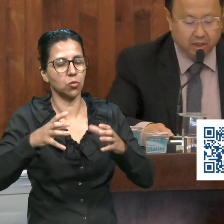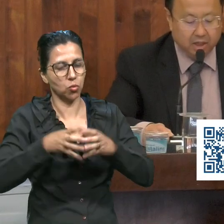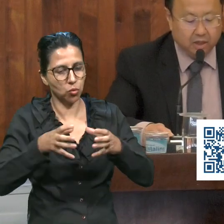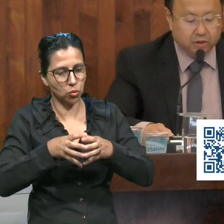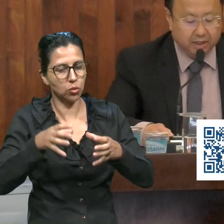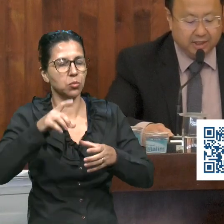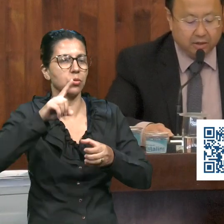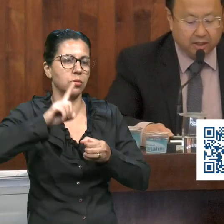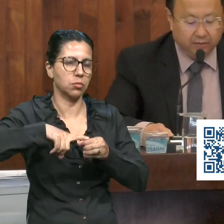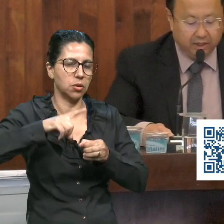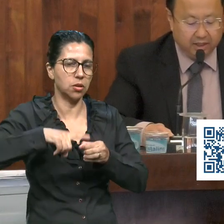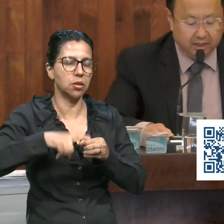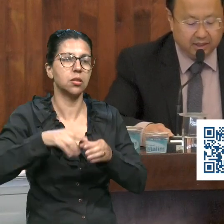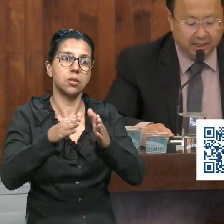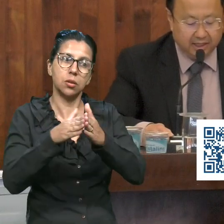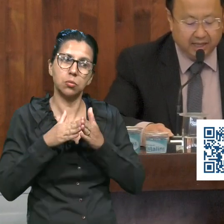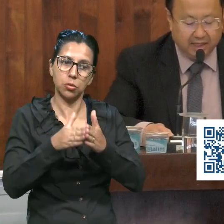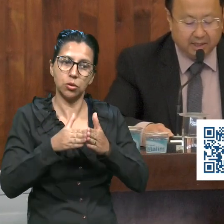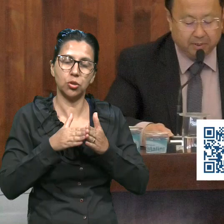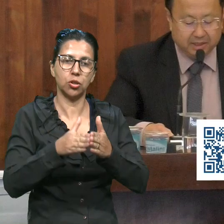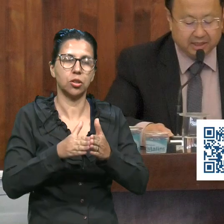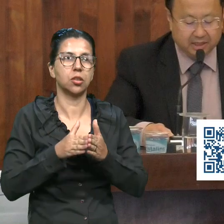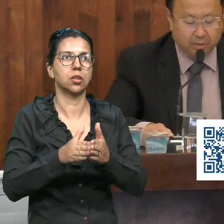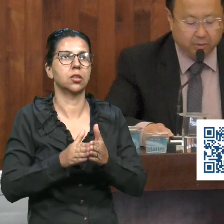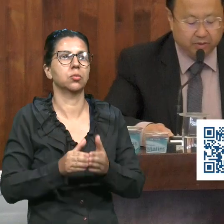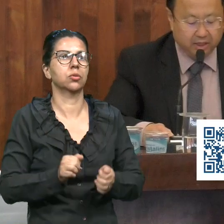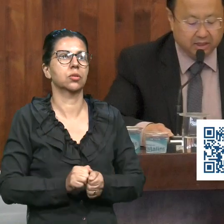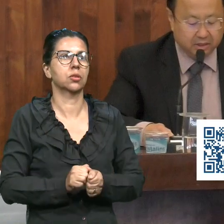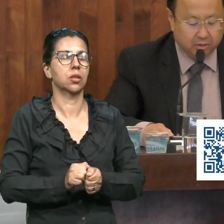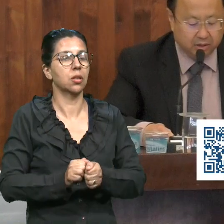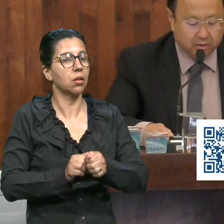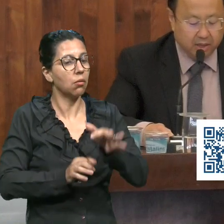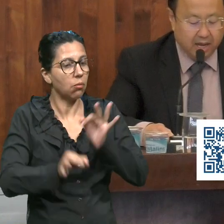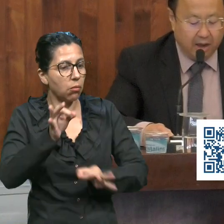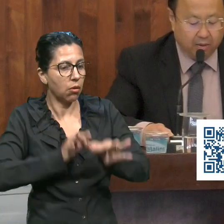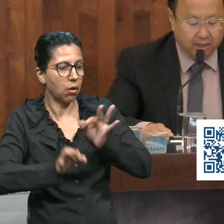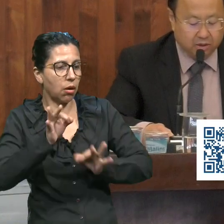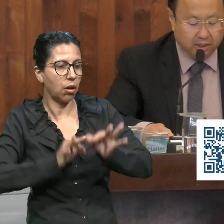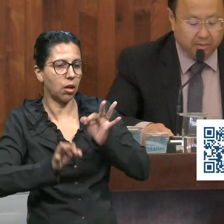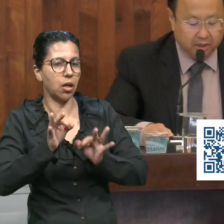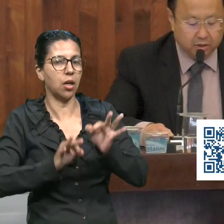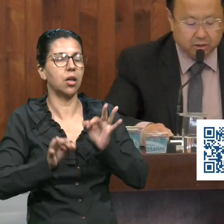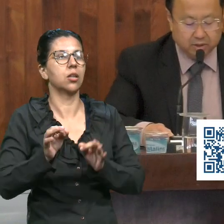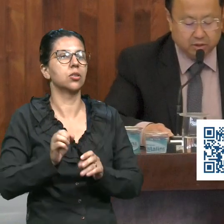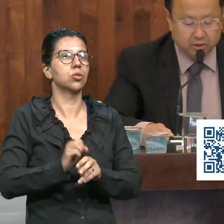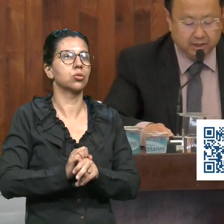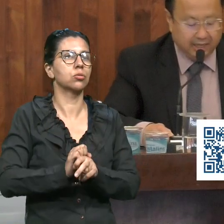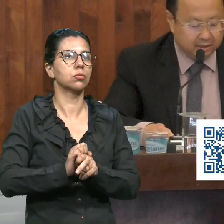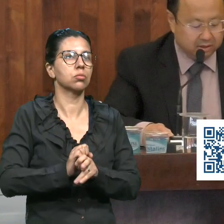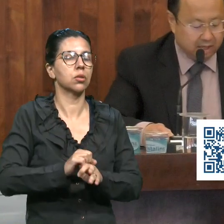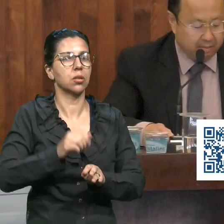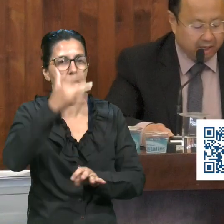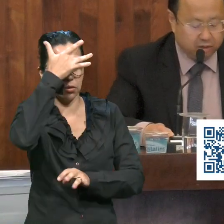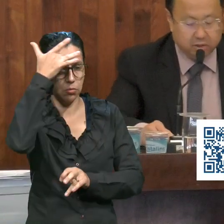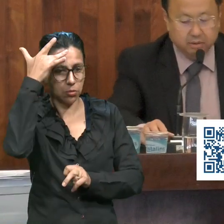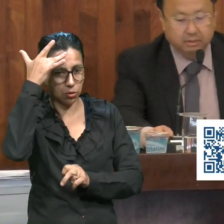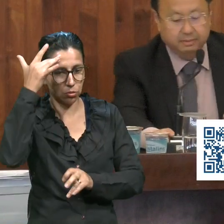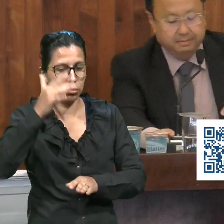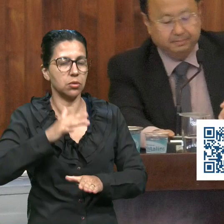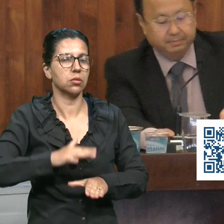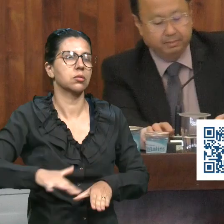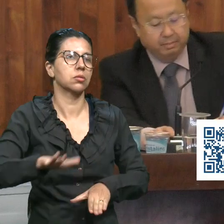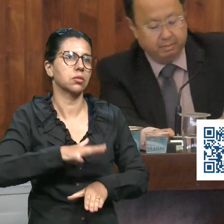represento, solicito com a devida celeridade a apreciação e providências quanto ao questionamento suscitados abaixo.